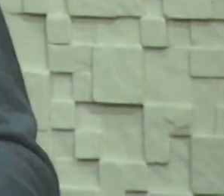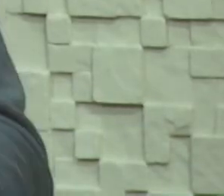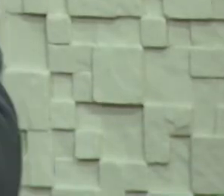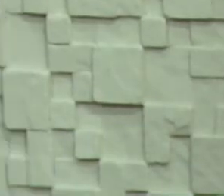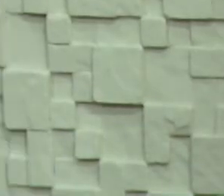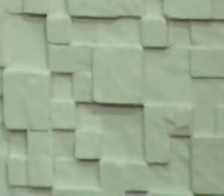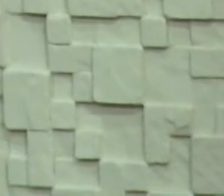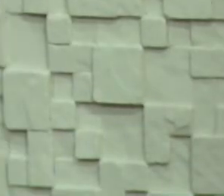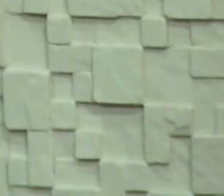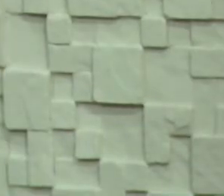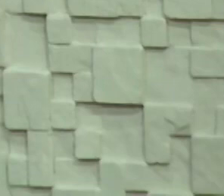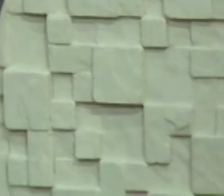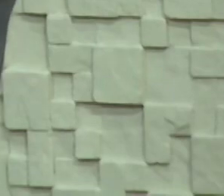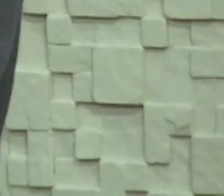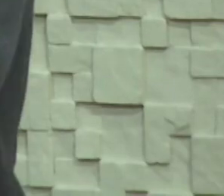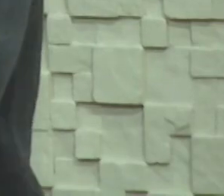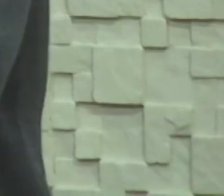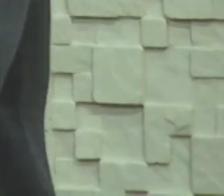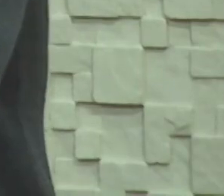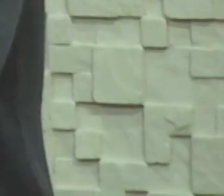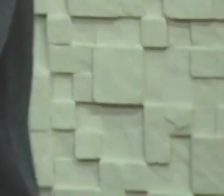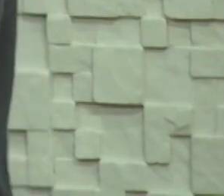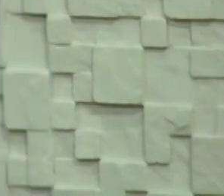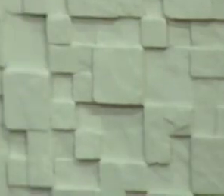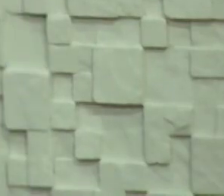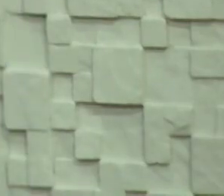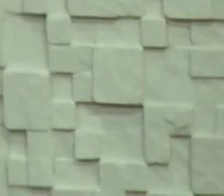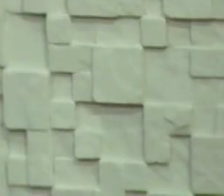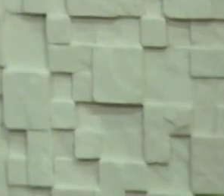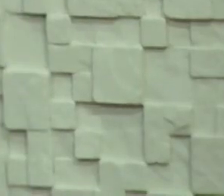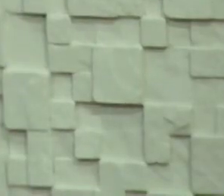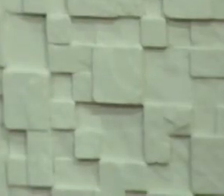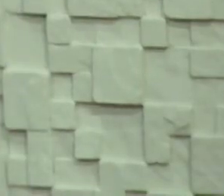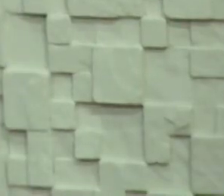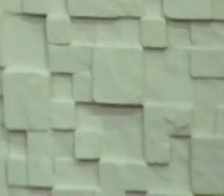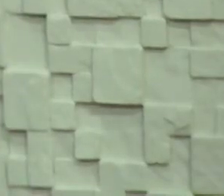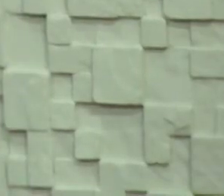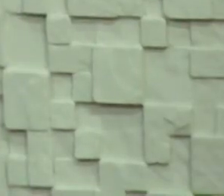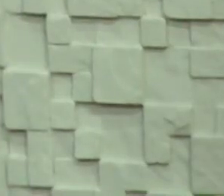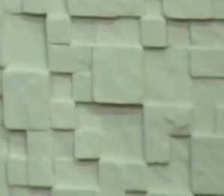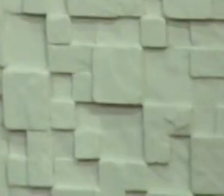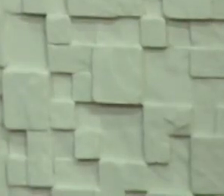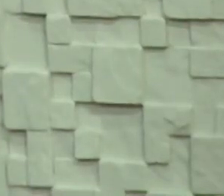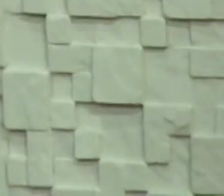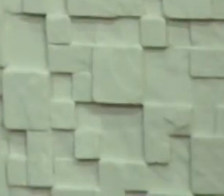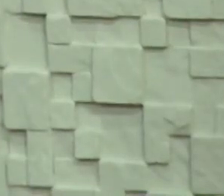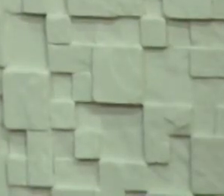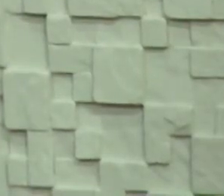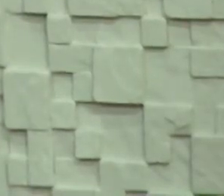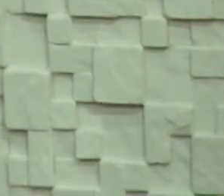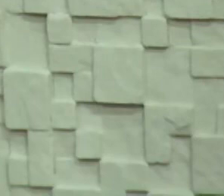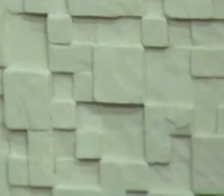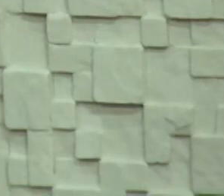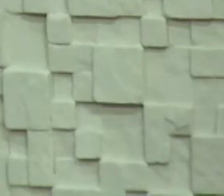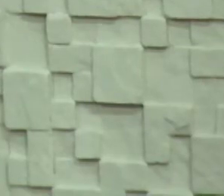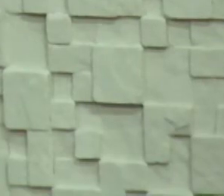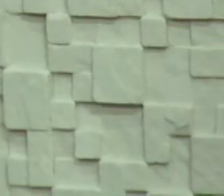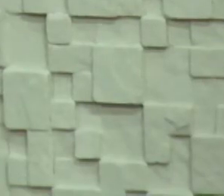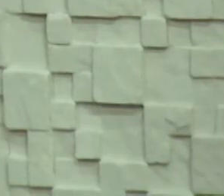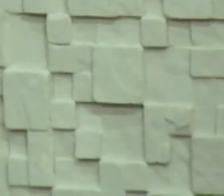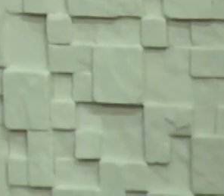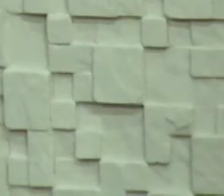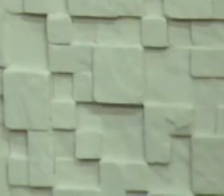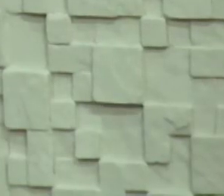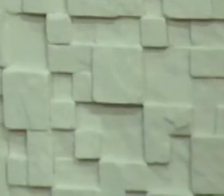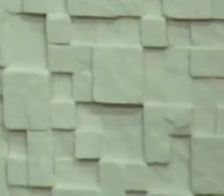hoje a gente teve um certo mal entendido em relação ao retorno das atividades de escolinhas de futebol não sei se chegou